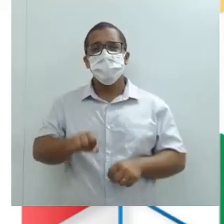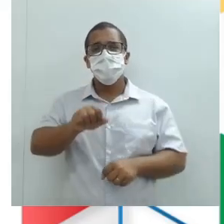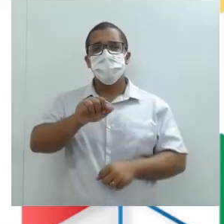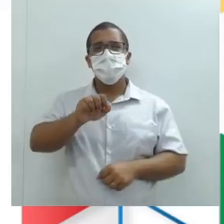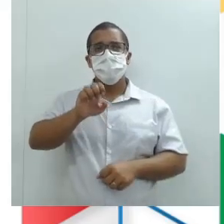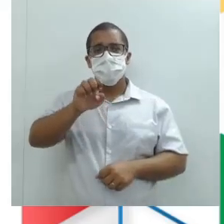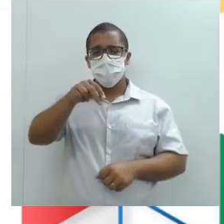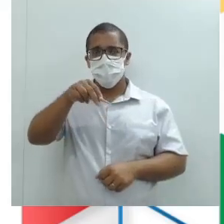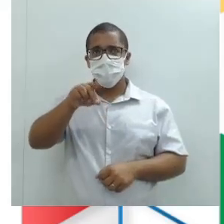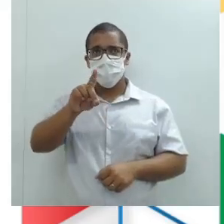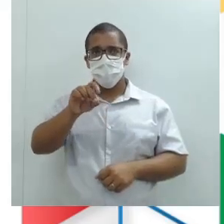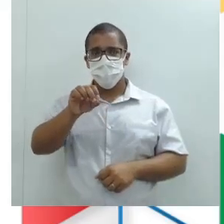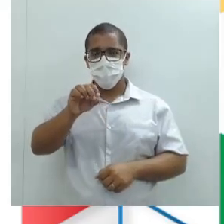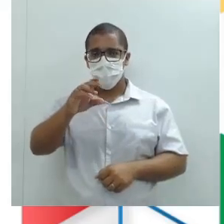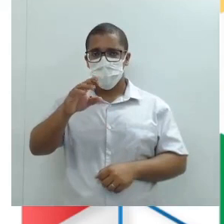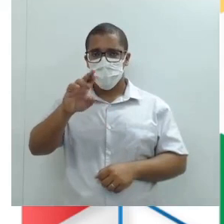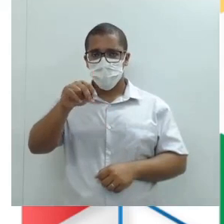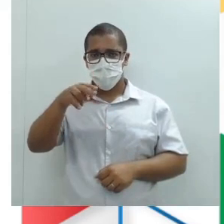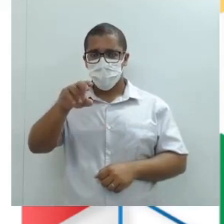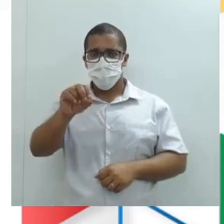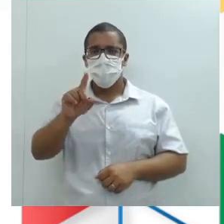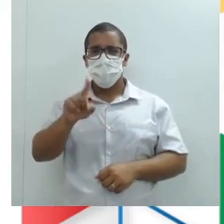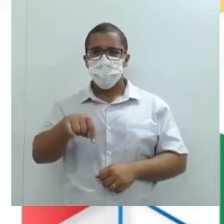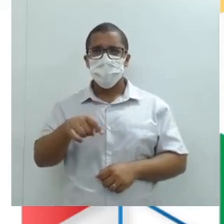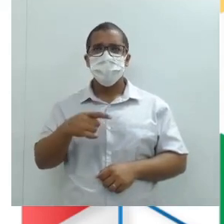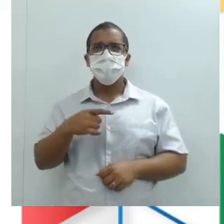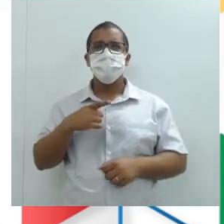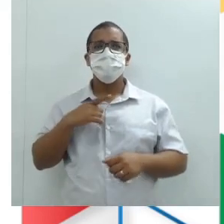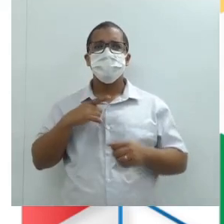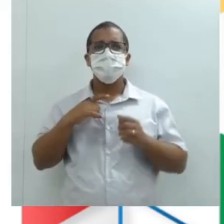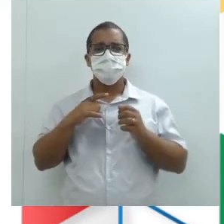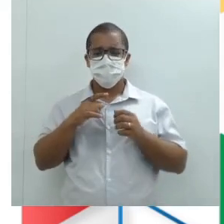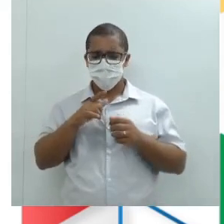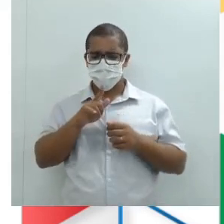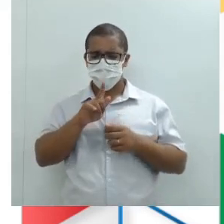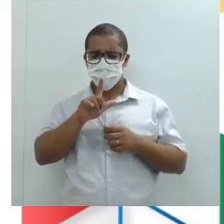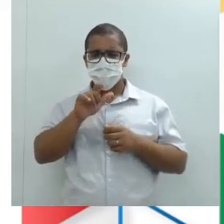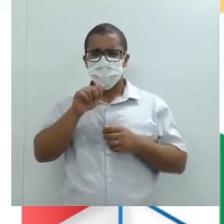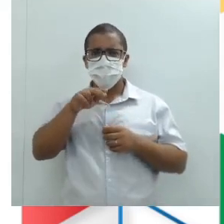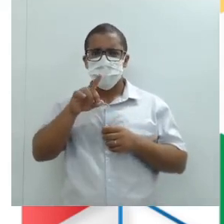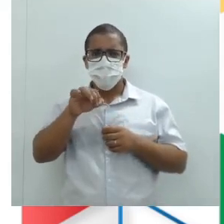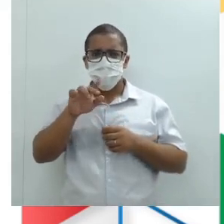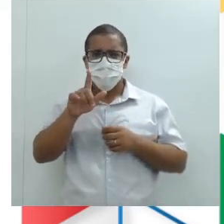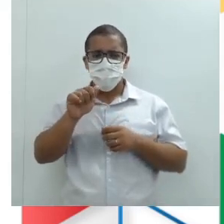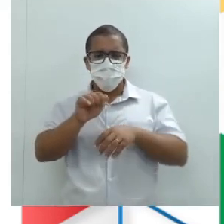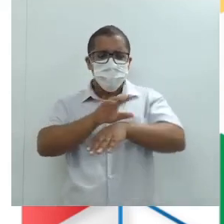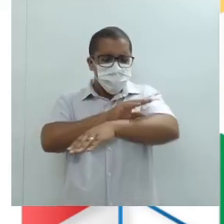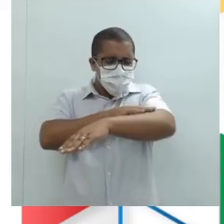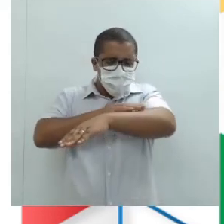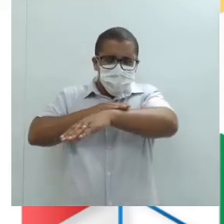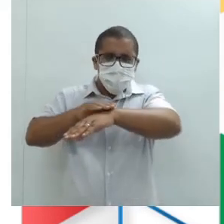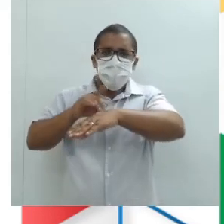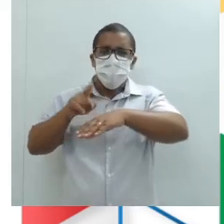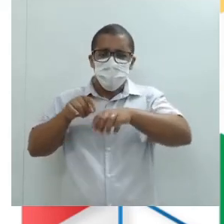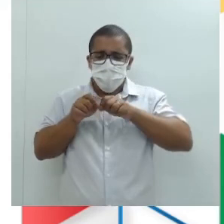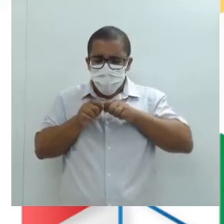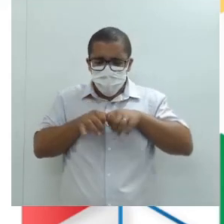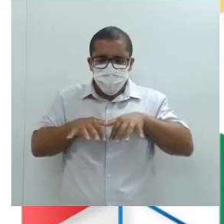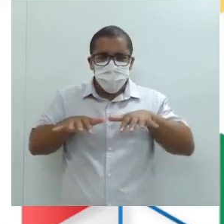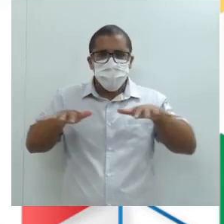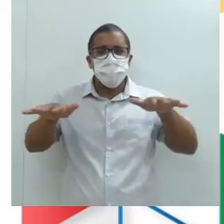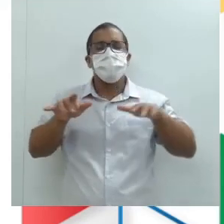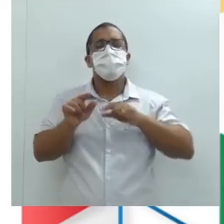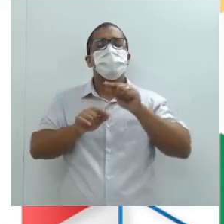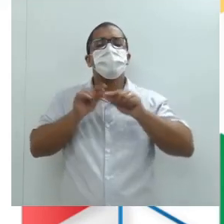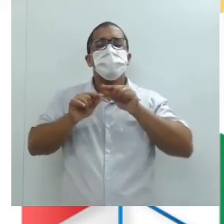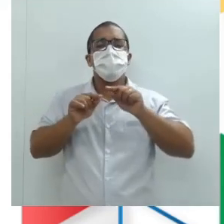ser formado ali por glândulas e tecidos que são responsáveis por liberar substâncias, que são ali